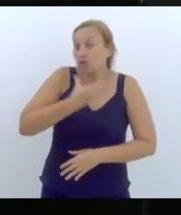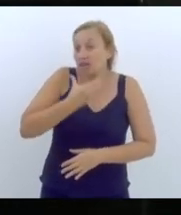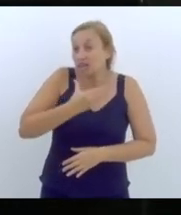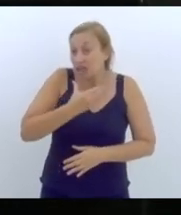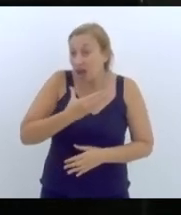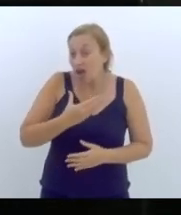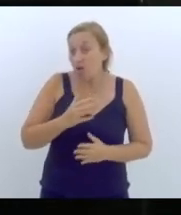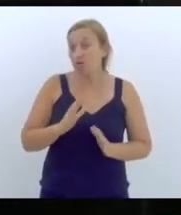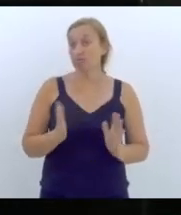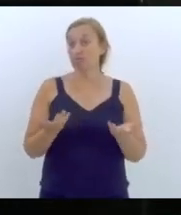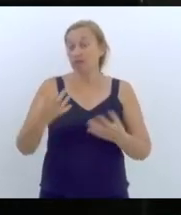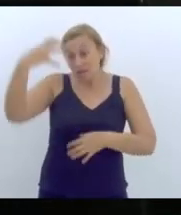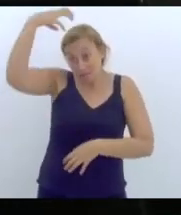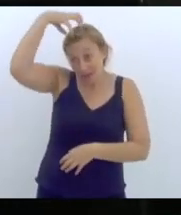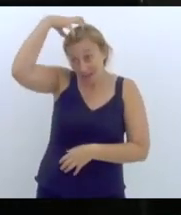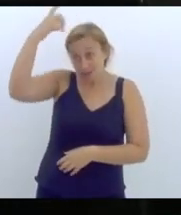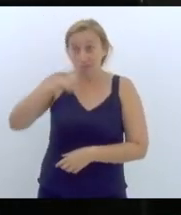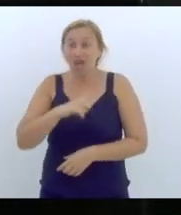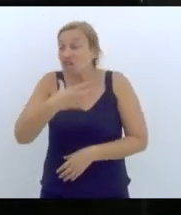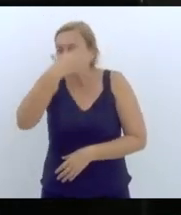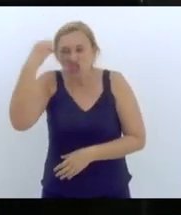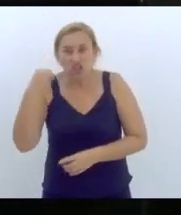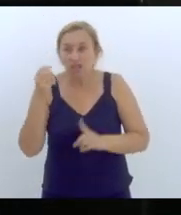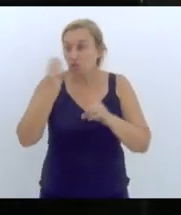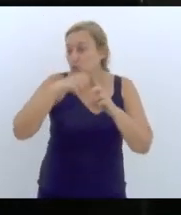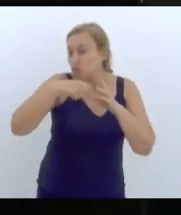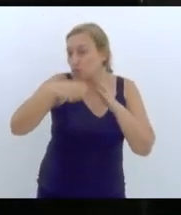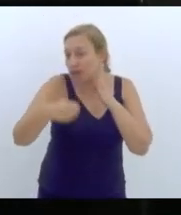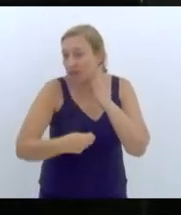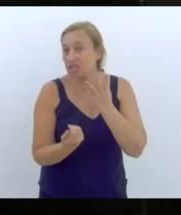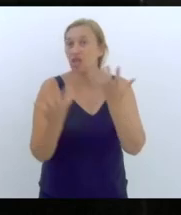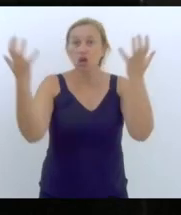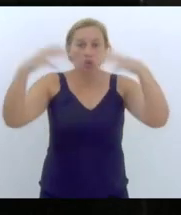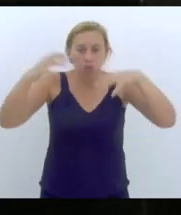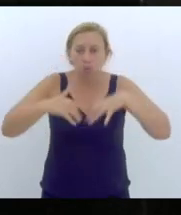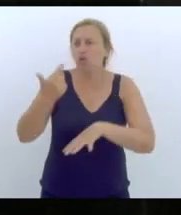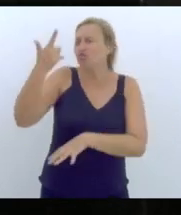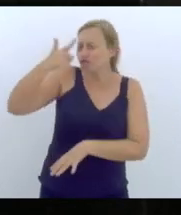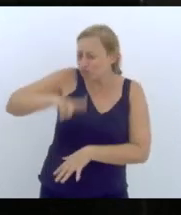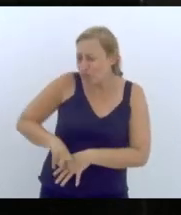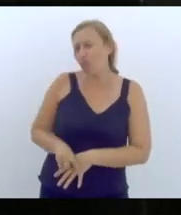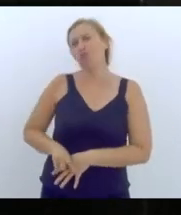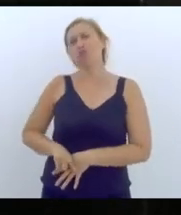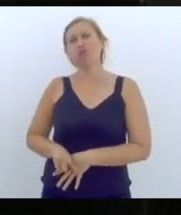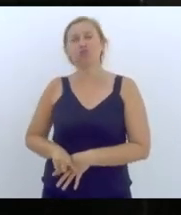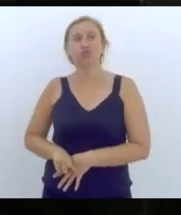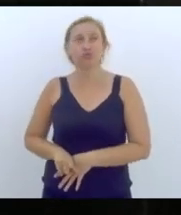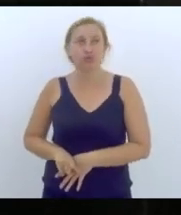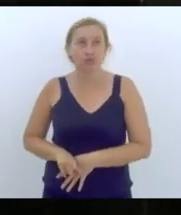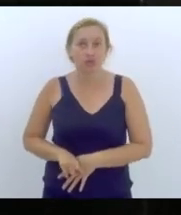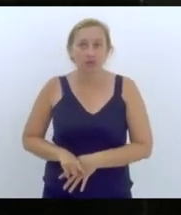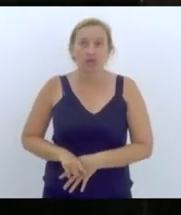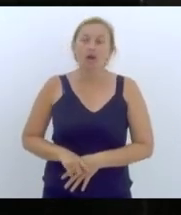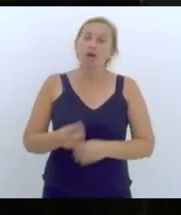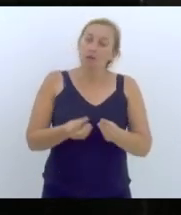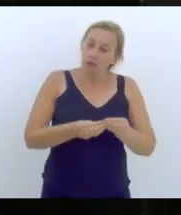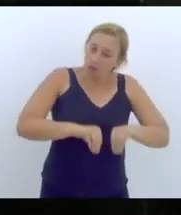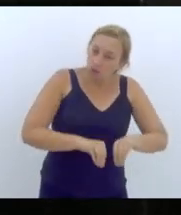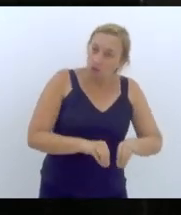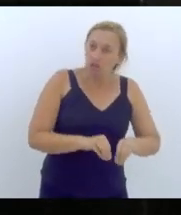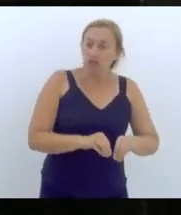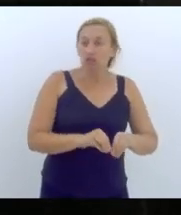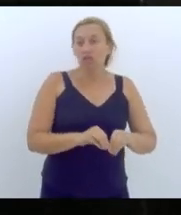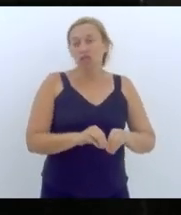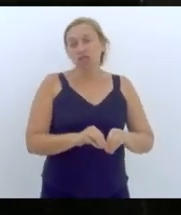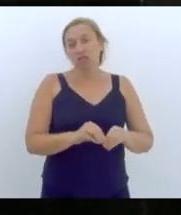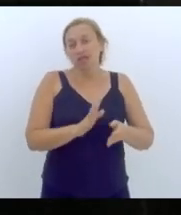a gente se esquece dos meses em que a chuva, mais uma vez, assola, destrói